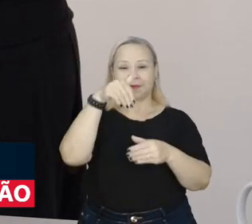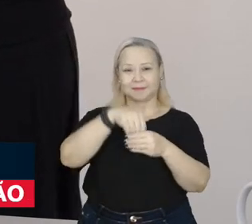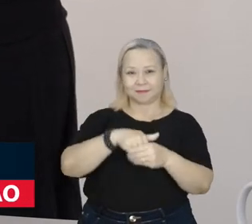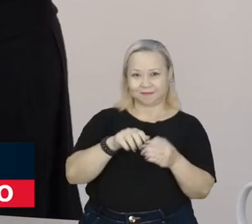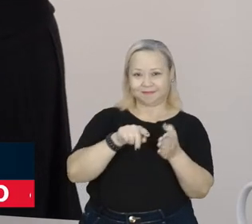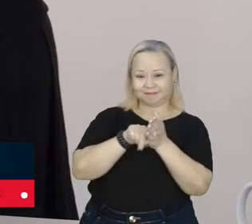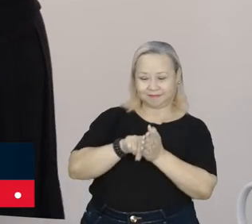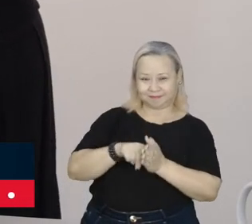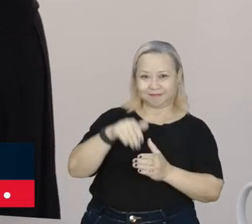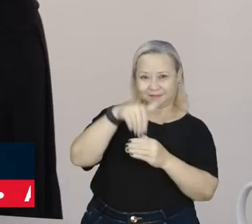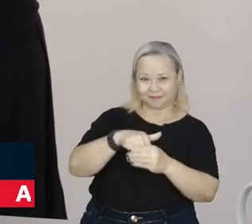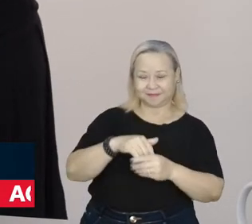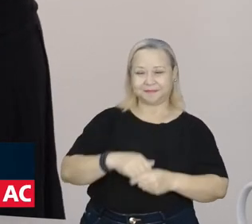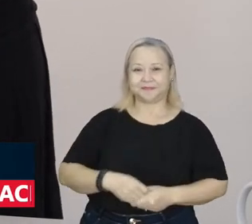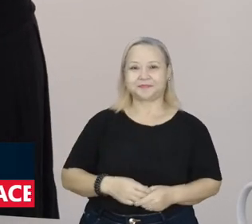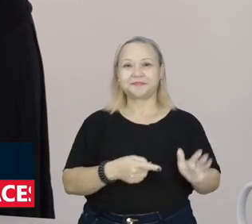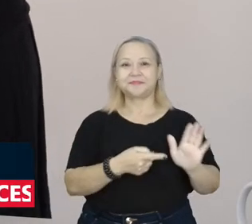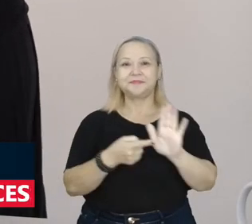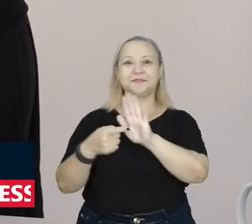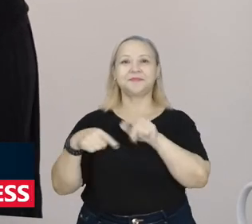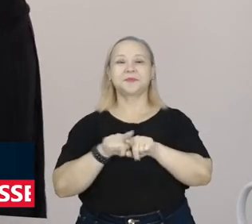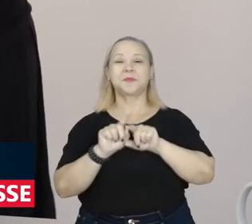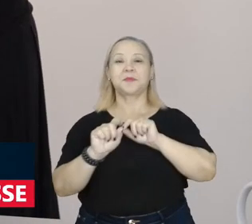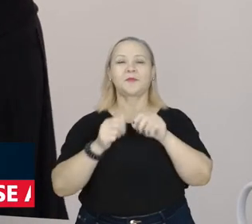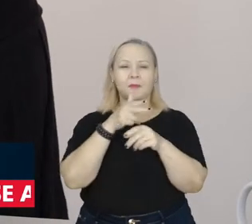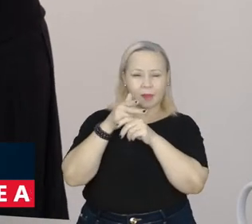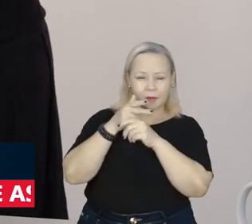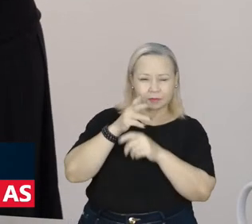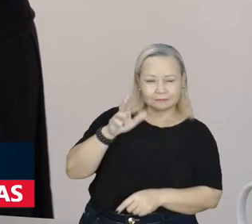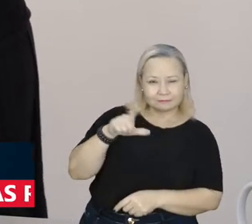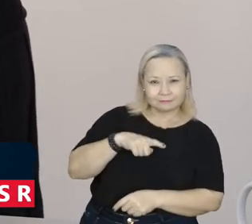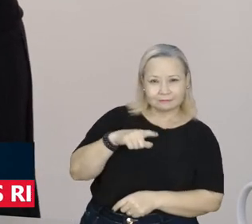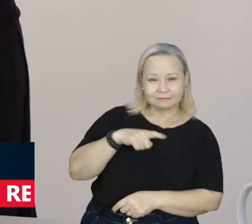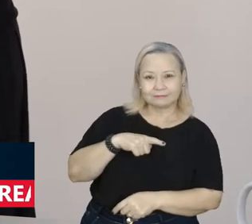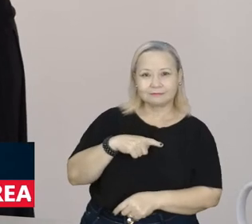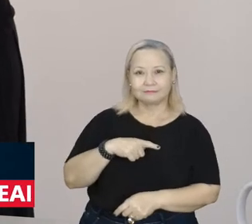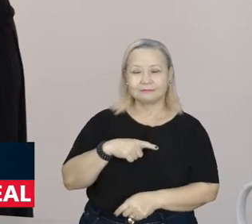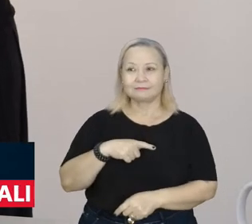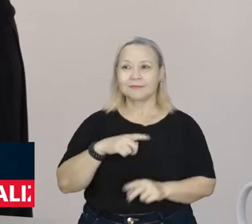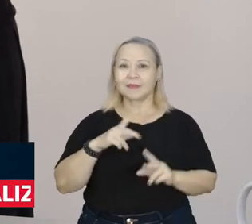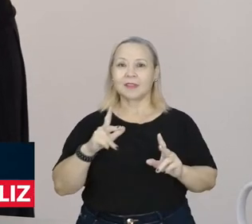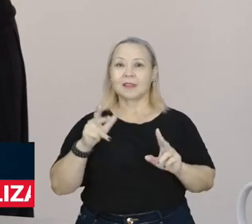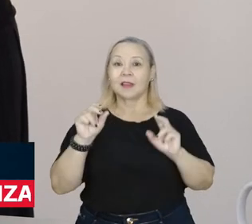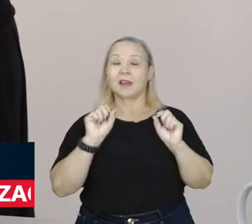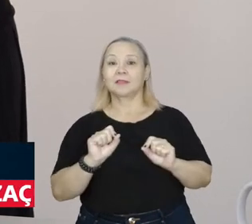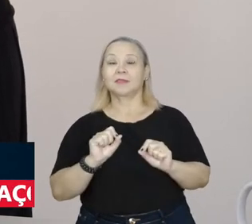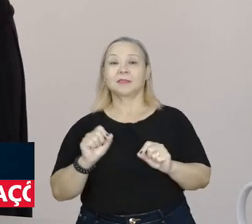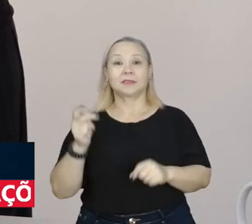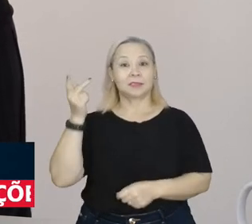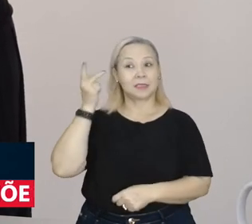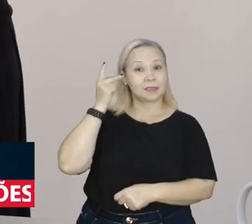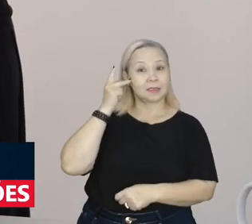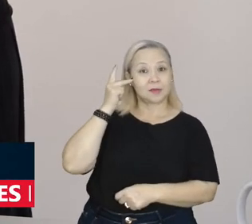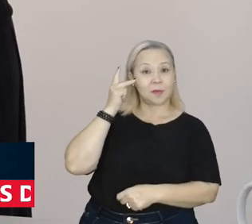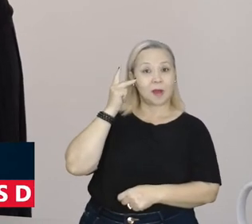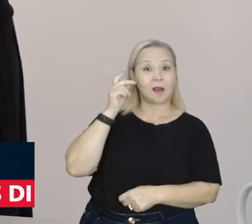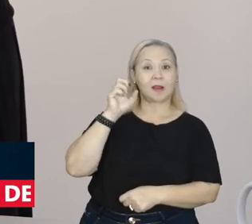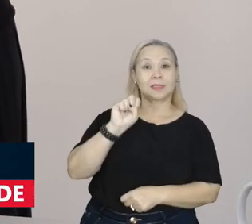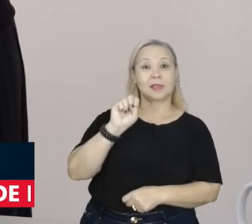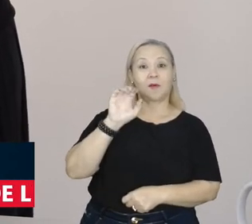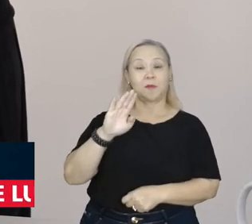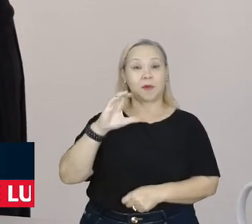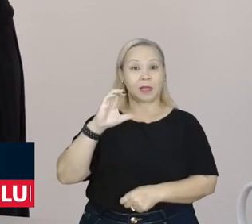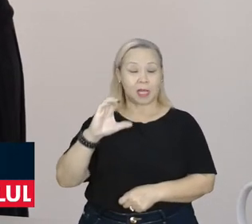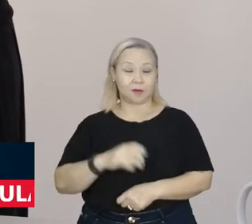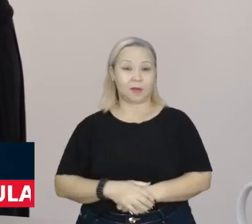A gente mostra para vocês também um vídeo que já temos aí do recorte dos atos em São Paulo. Teve em São Bernardo, em Campinas, em